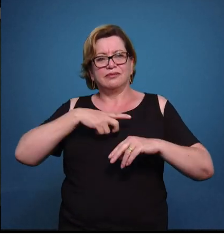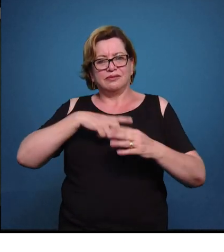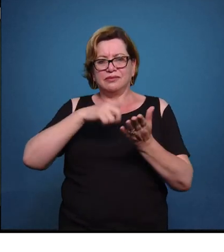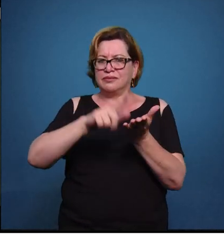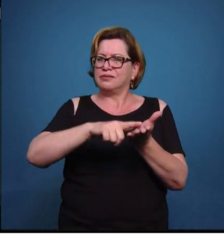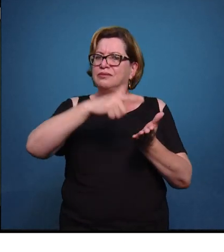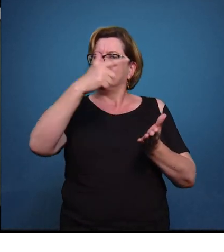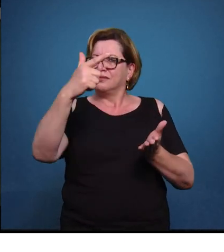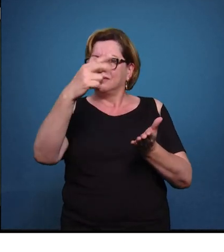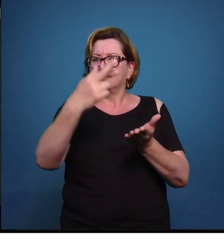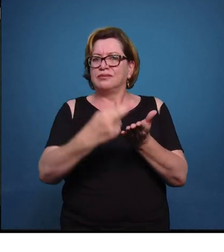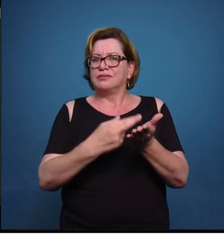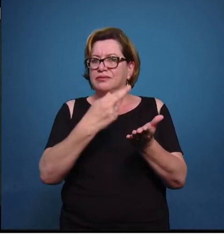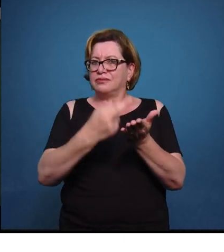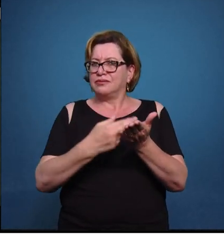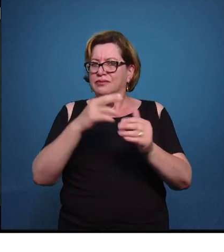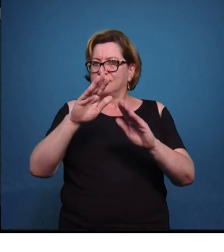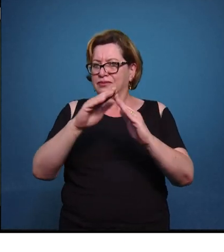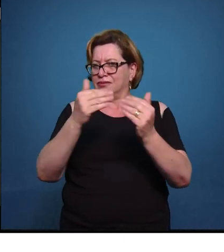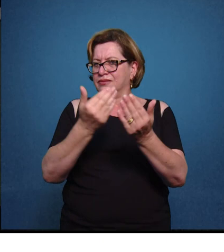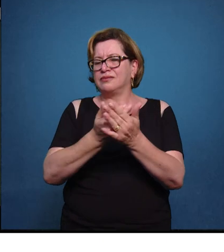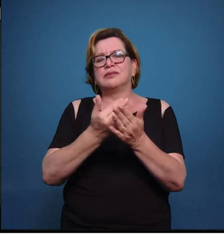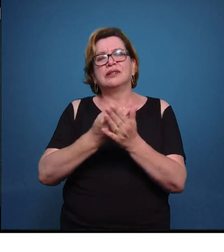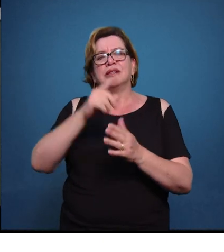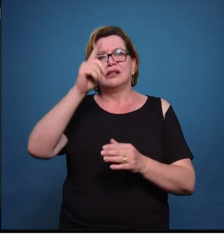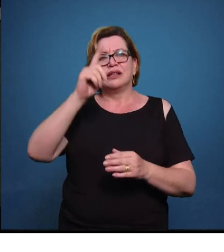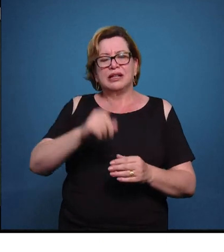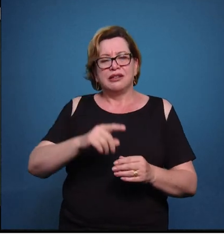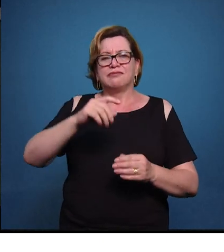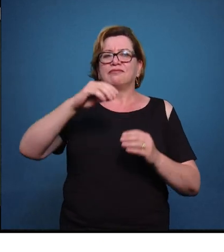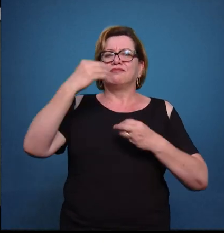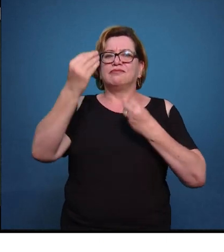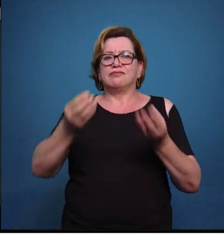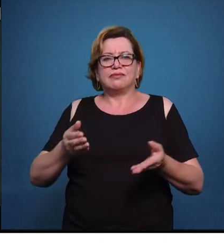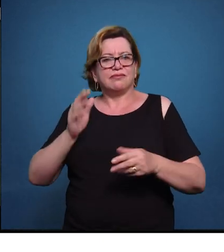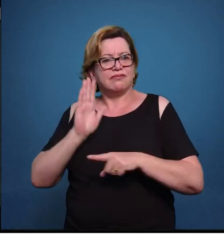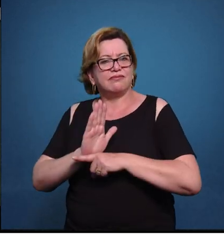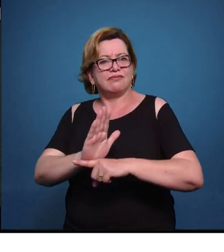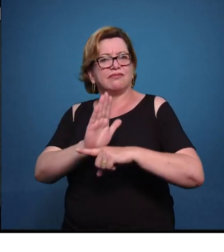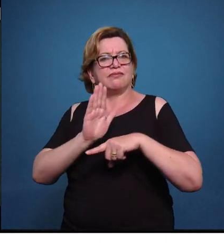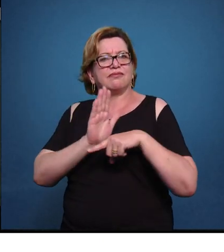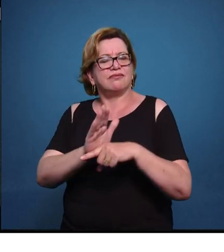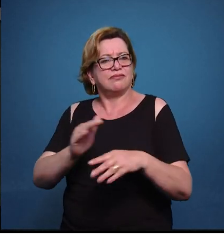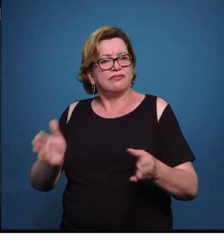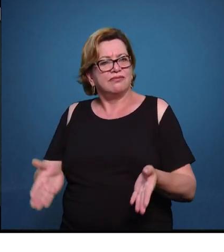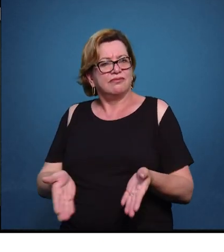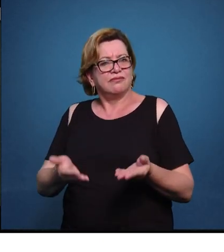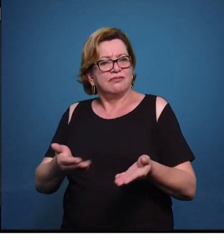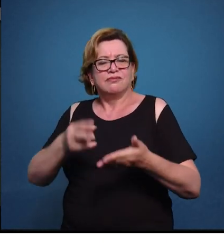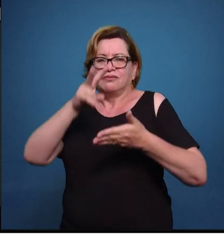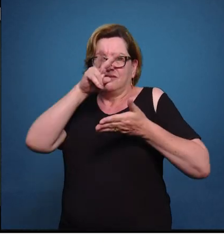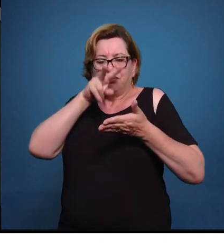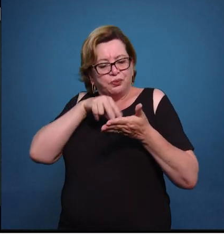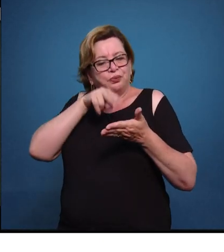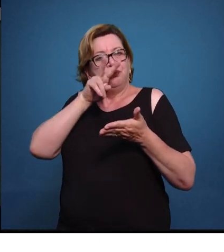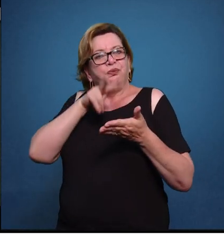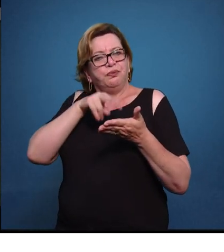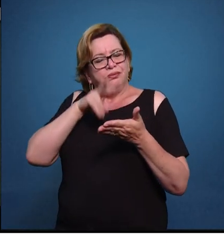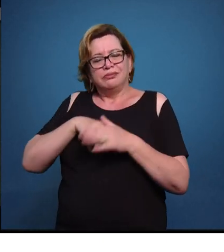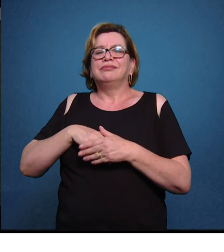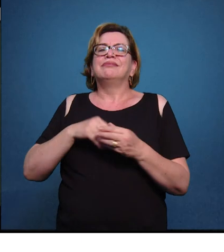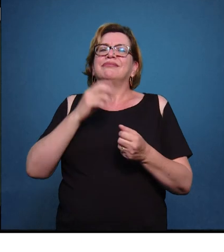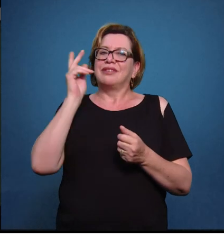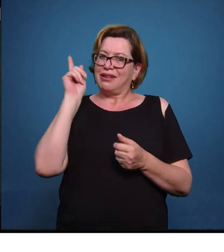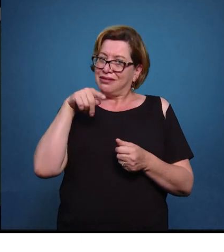revistas, nós podemos entender como um complemento, como uma ação, que auxilia o estímulo à leitura. A leitura,